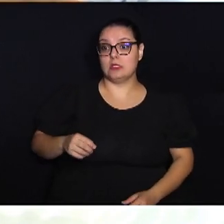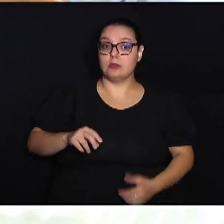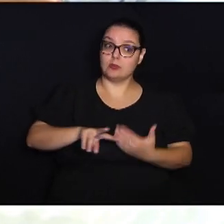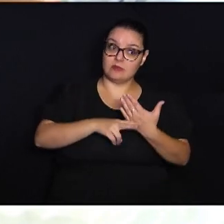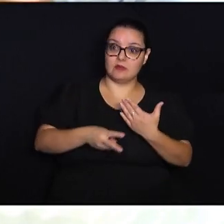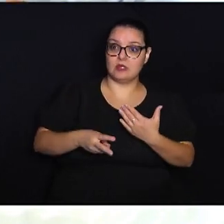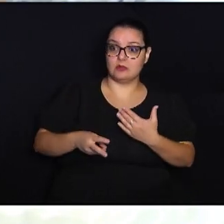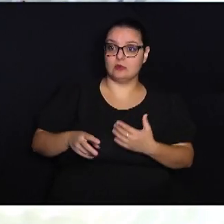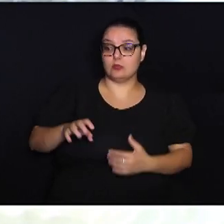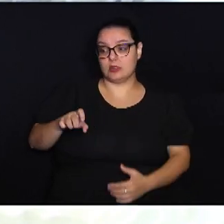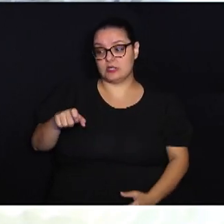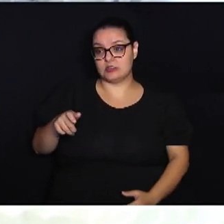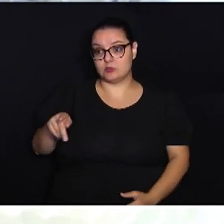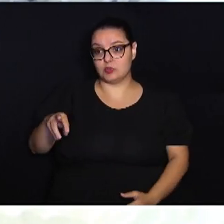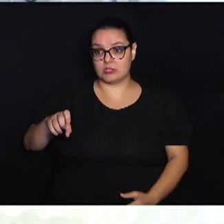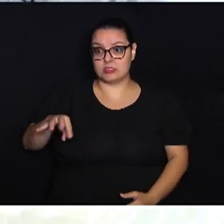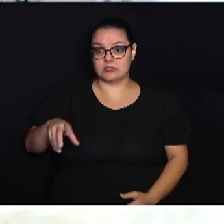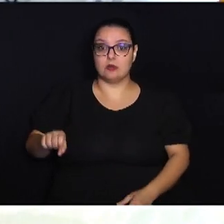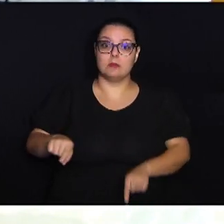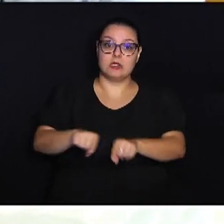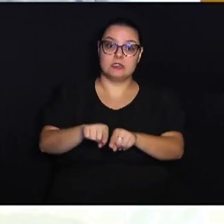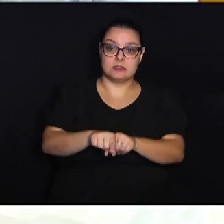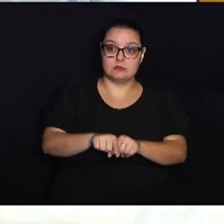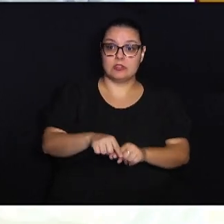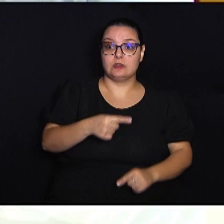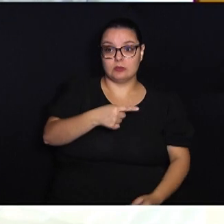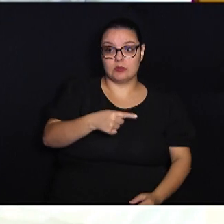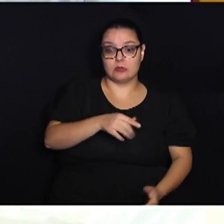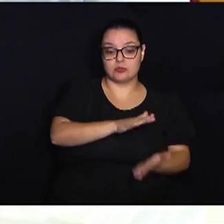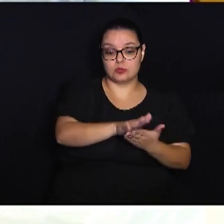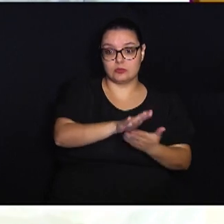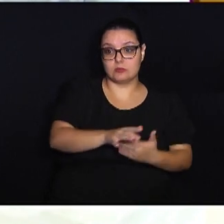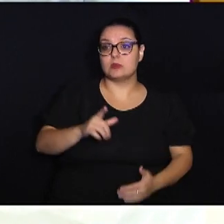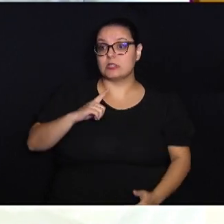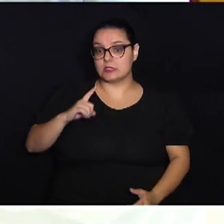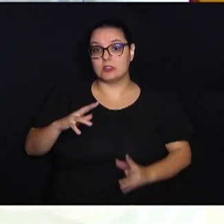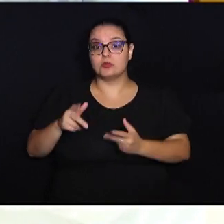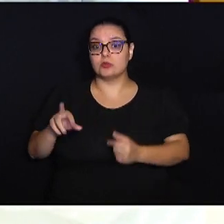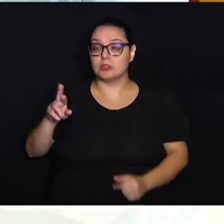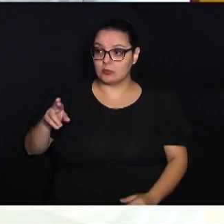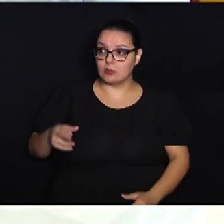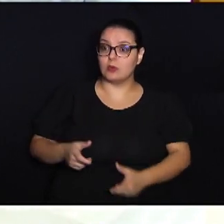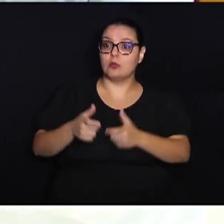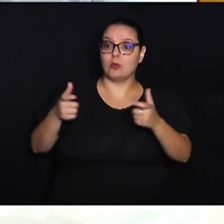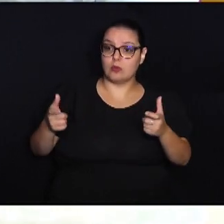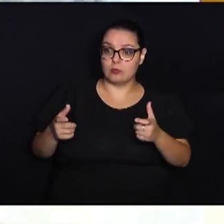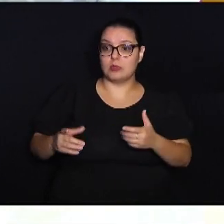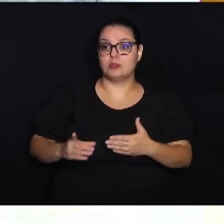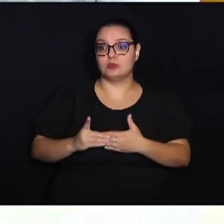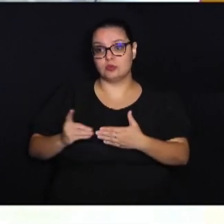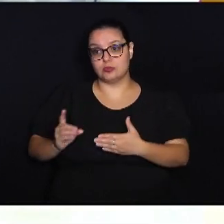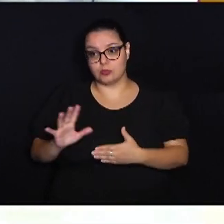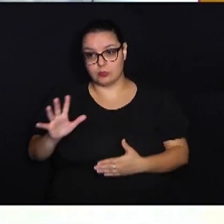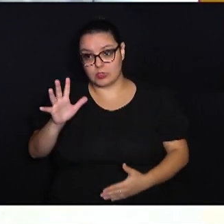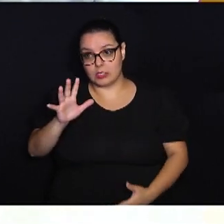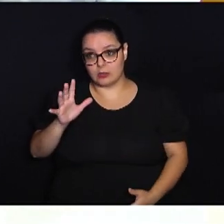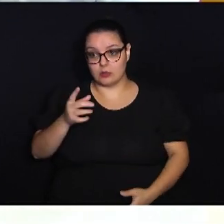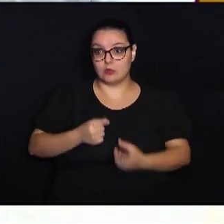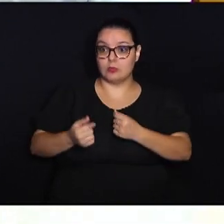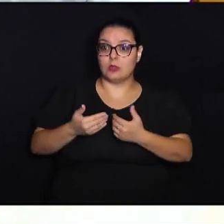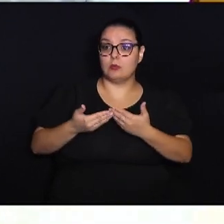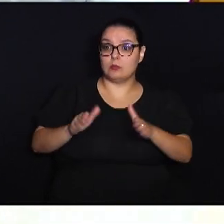outras soluções que poucas pessoas estão falando ainda, né? E acho que a gente precisa conhecer para poder se inspirar, não digo nem replicar,